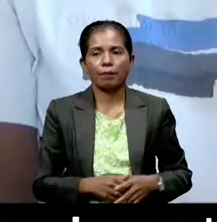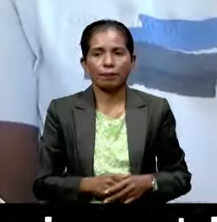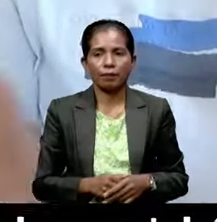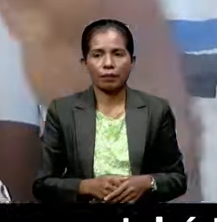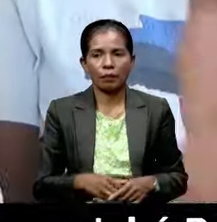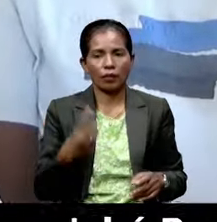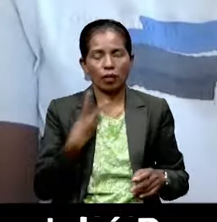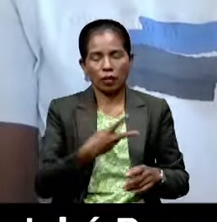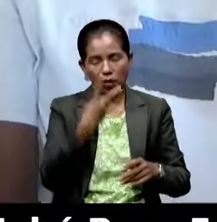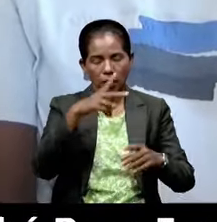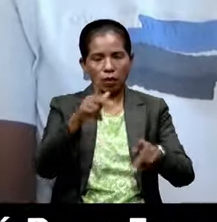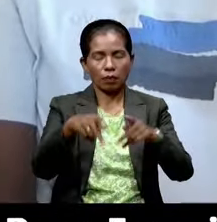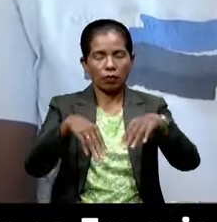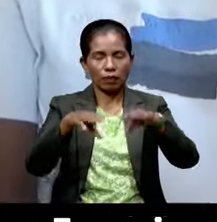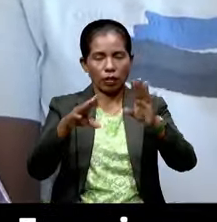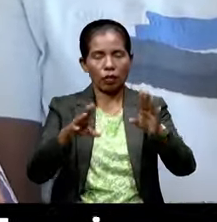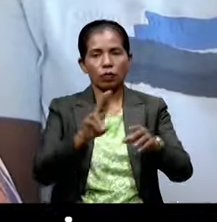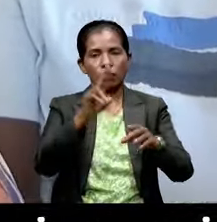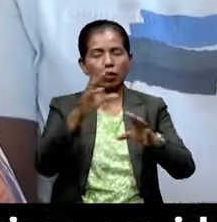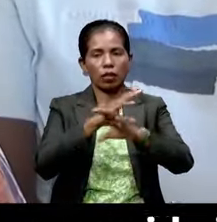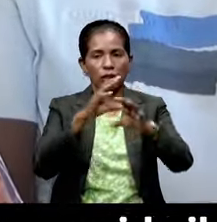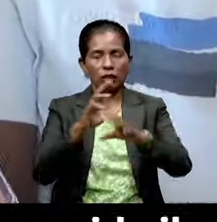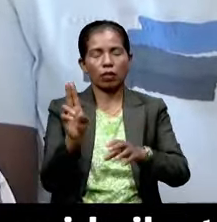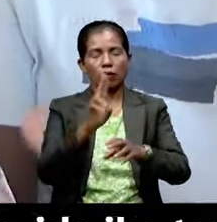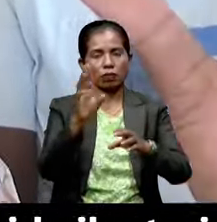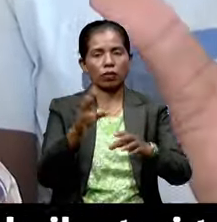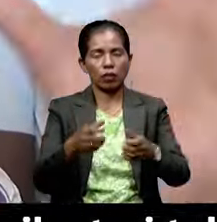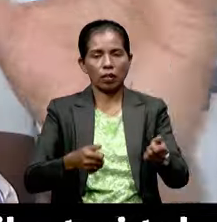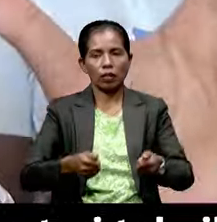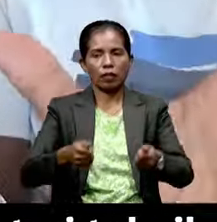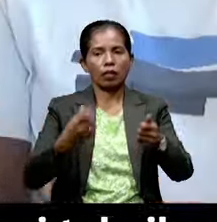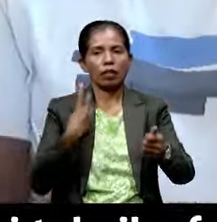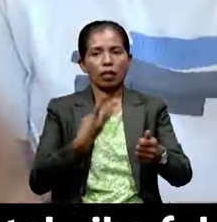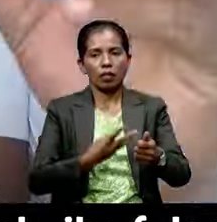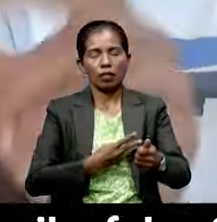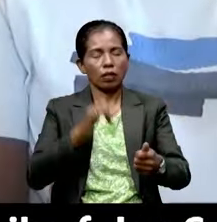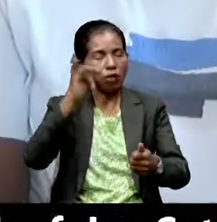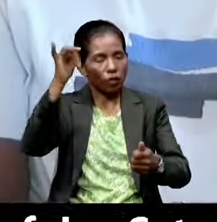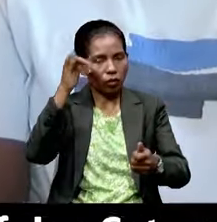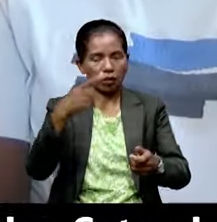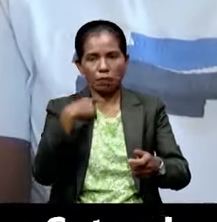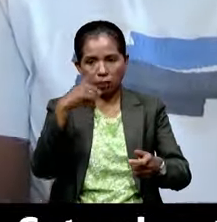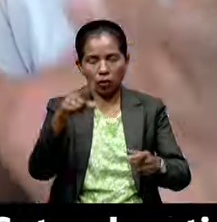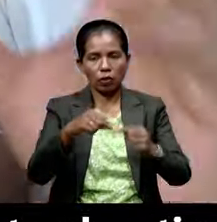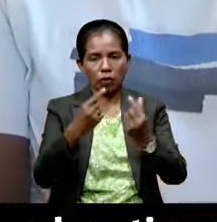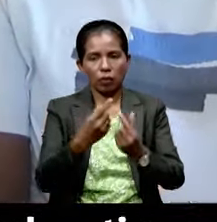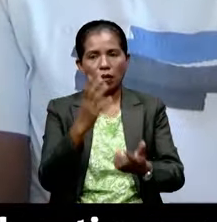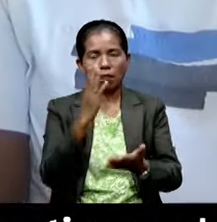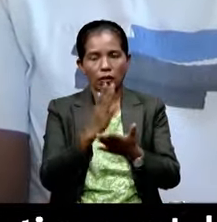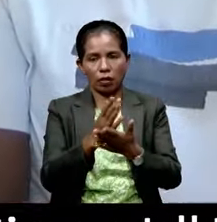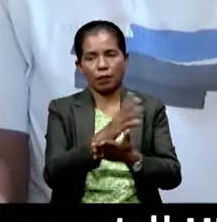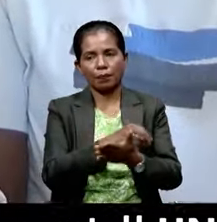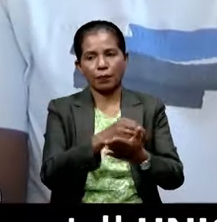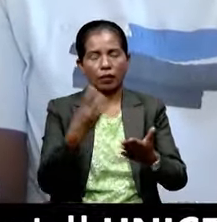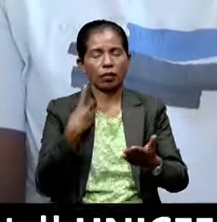Aleona, Ita Invenora Cira Fangona e Bidel Sengol, usa carreta, usa Tigaroda. Ita por si haruka ekipa tumba prende ona ohin rasik mus